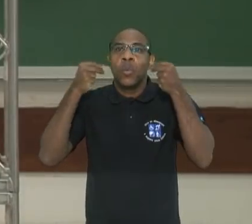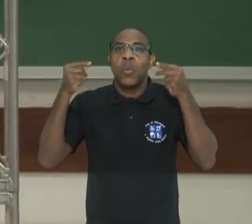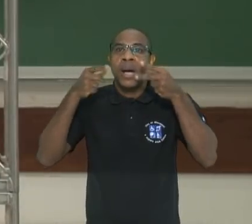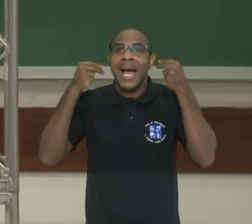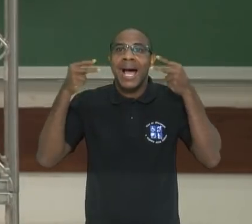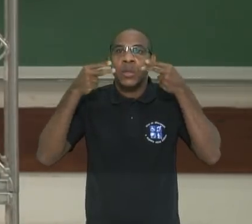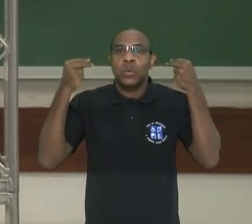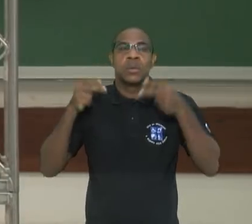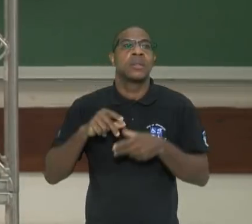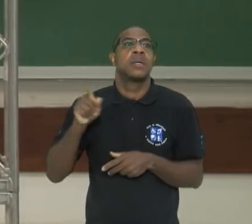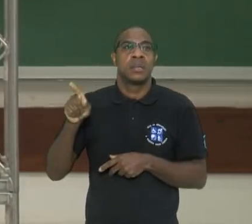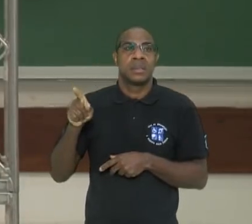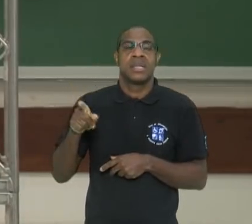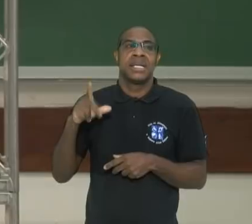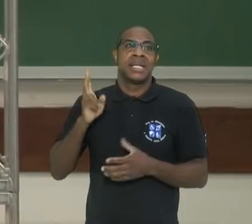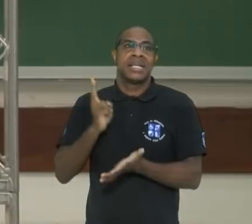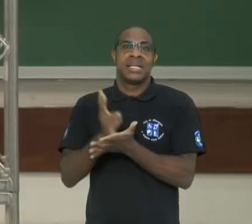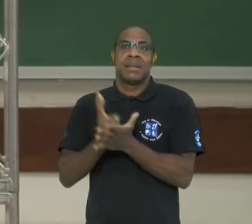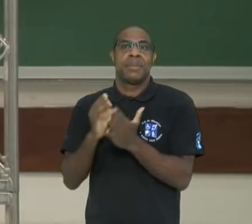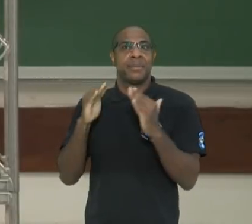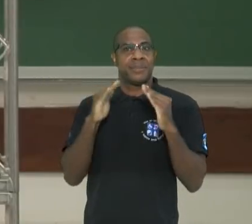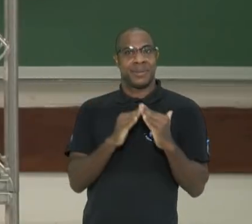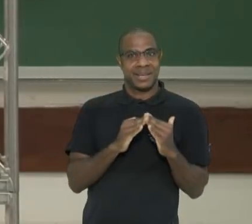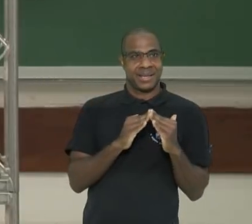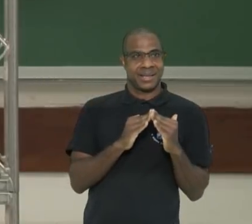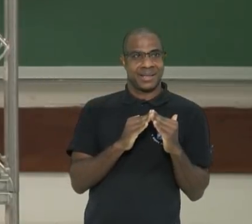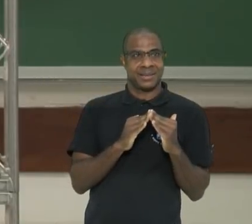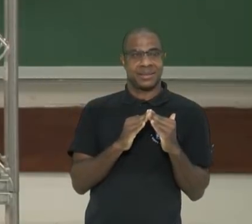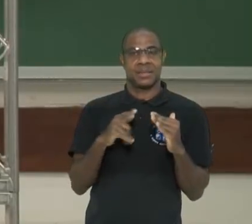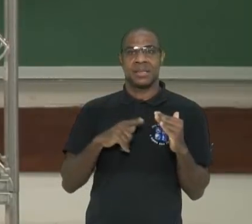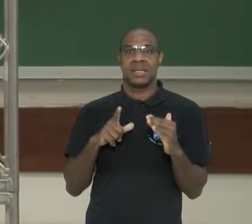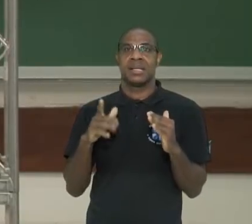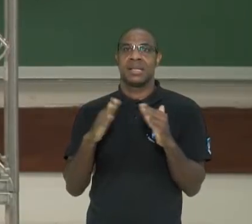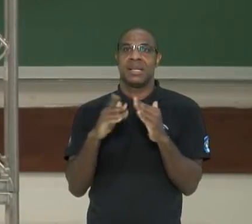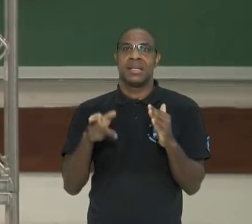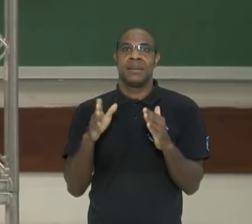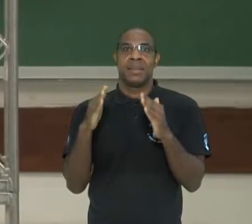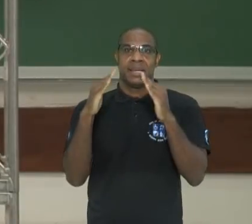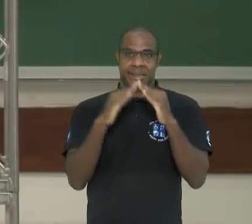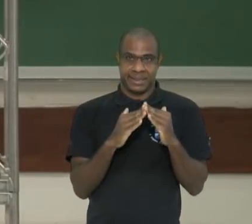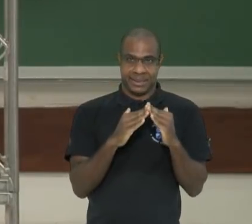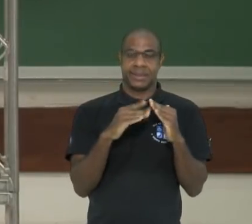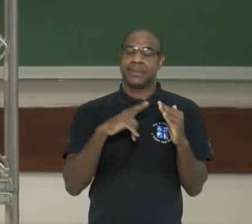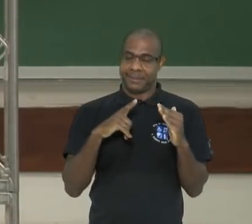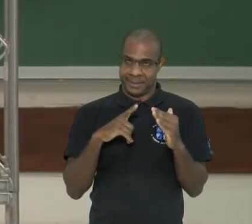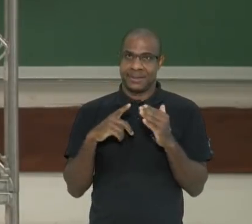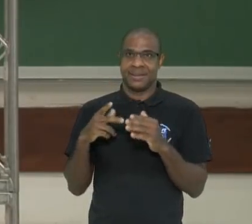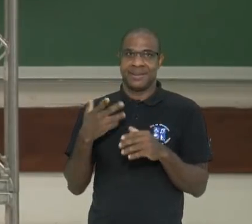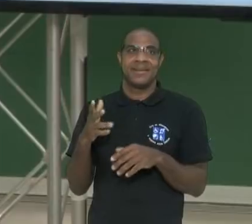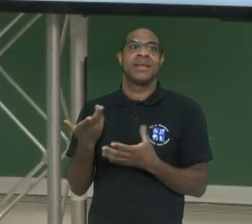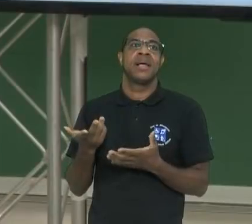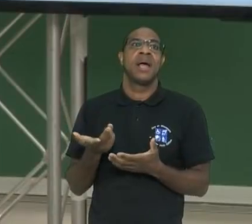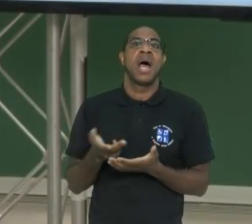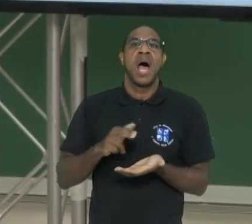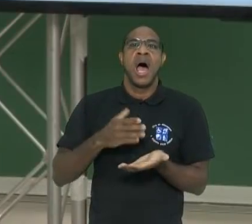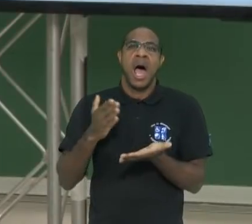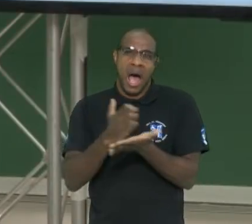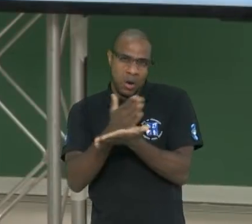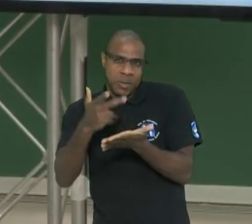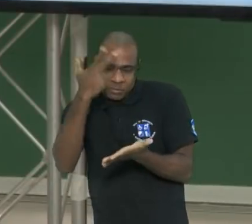doméstico, está presente na casa de muita gente, você deve estar aí com seu gatinho no sofá agora, é uma